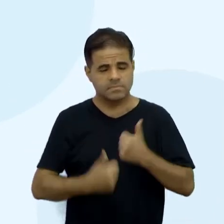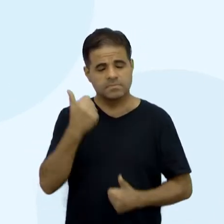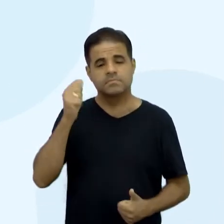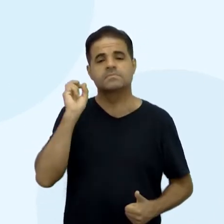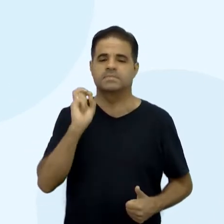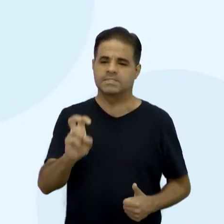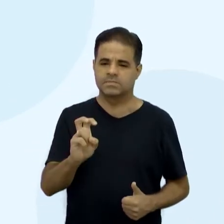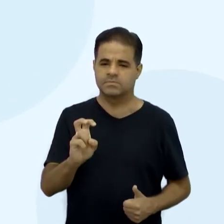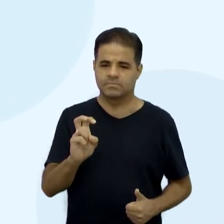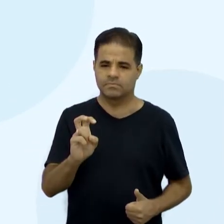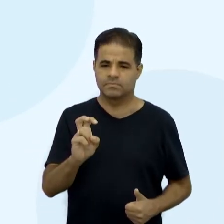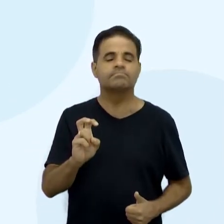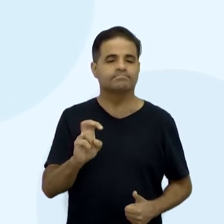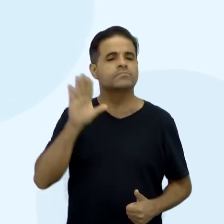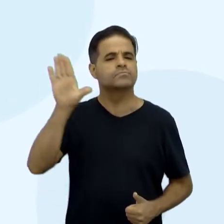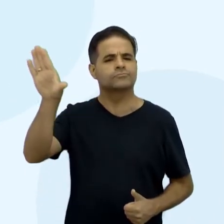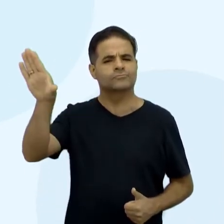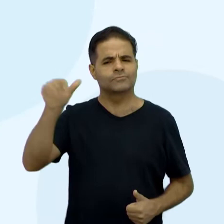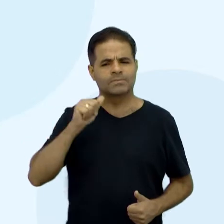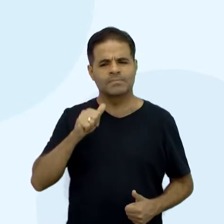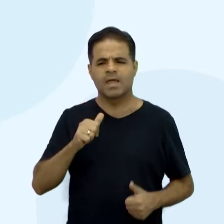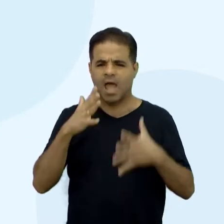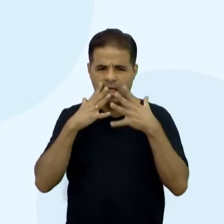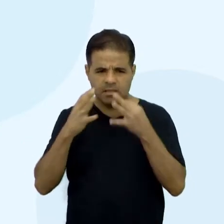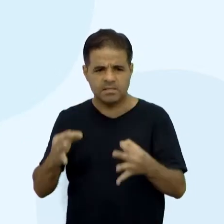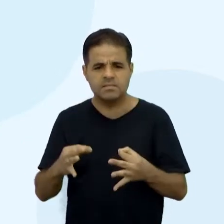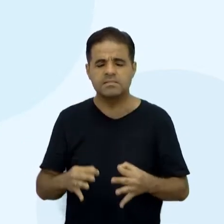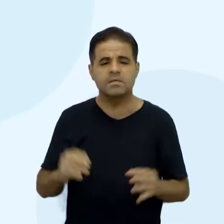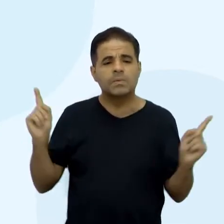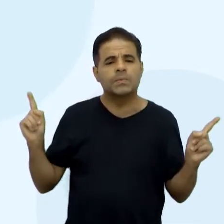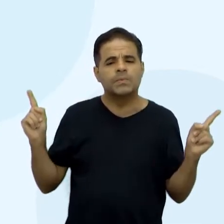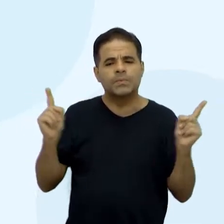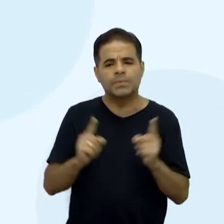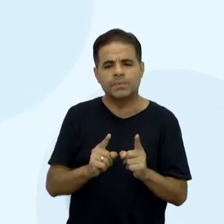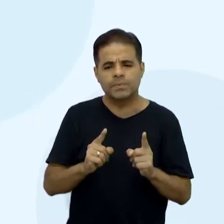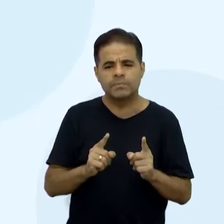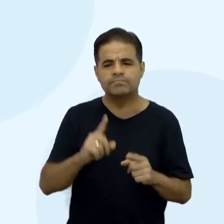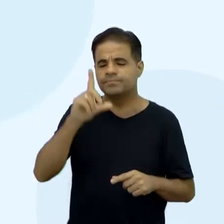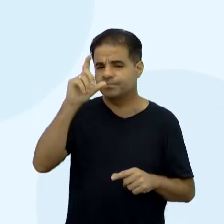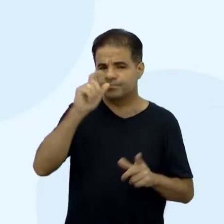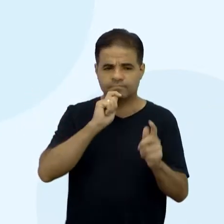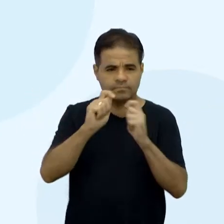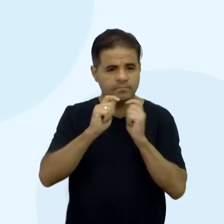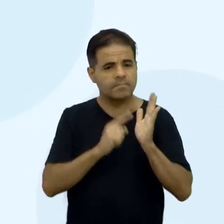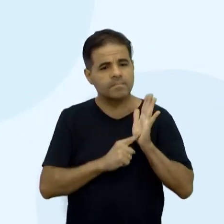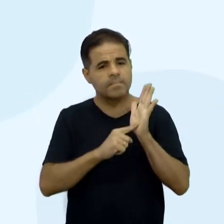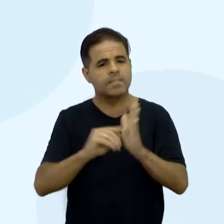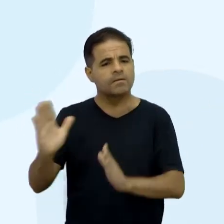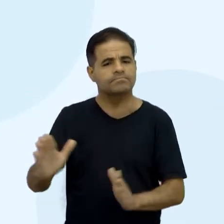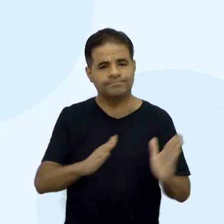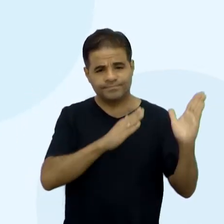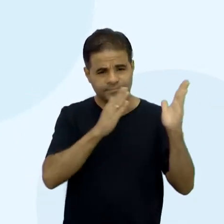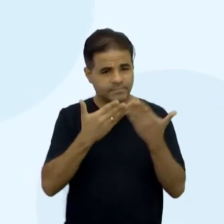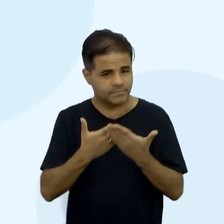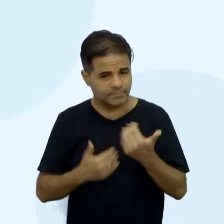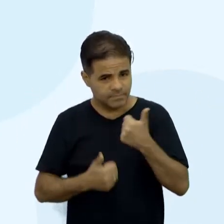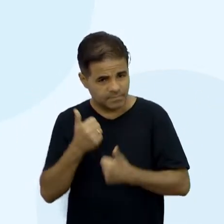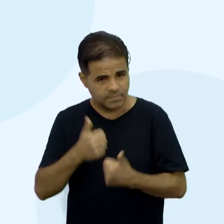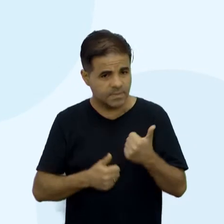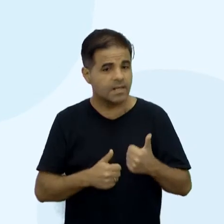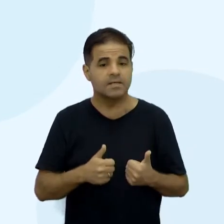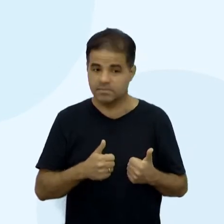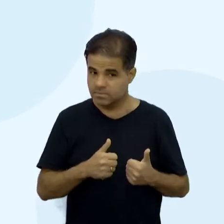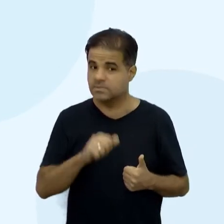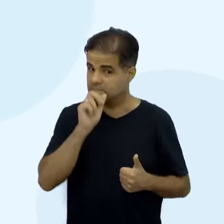5. Ok? Chamei a atenção? Tem um trecho pequenininho, uma fotorreportagem. Uhum. Olha, durante a aula de futebol